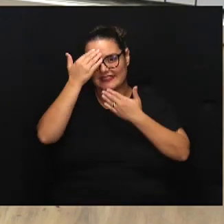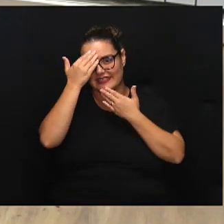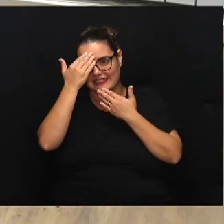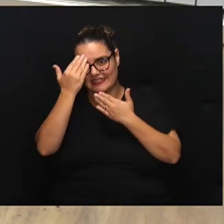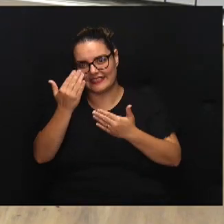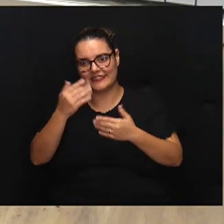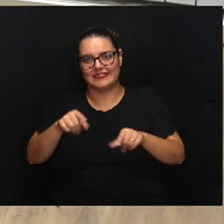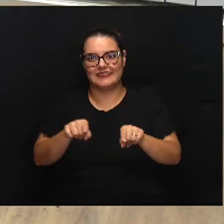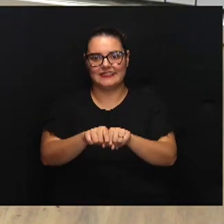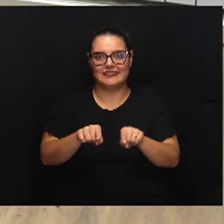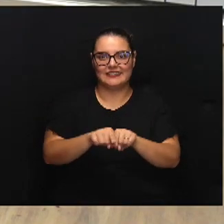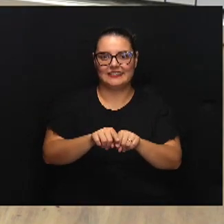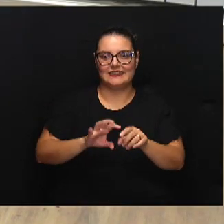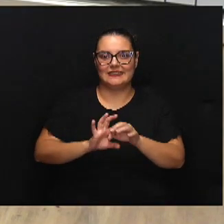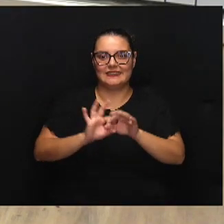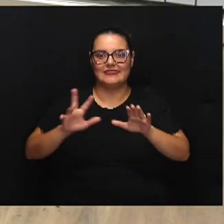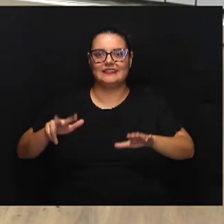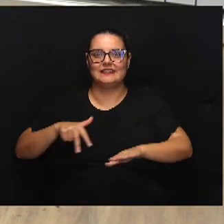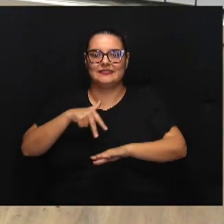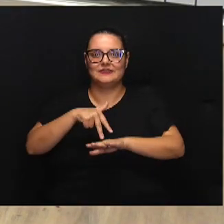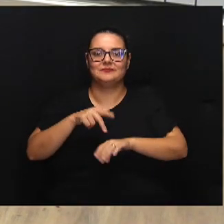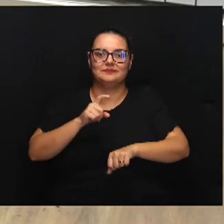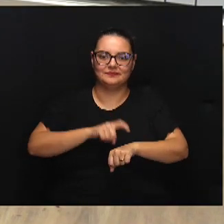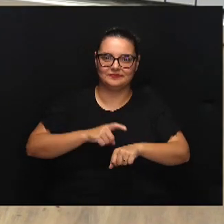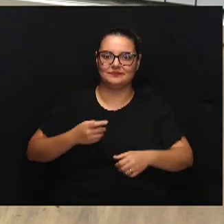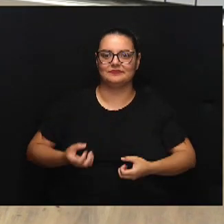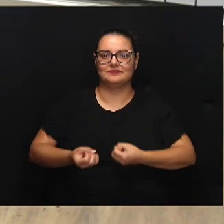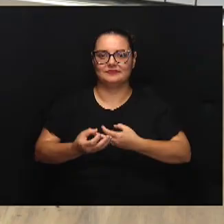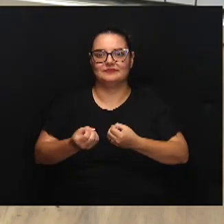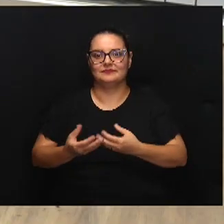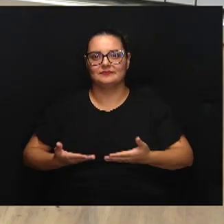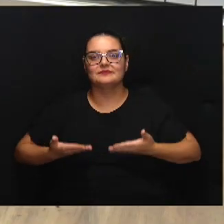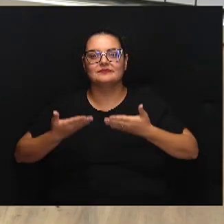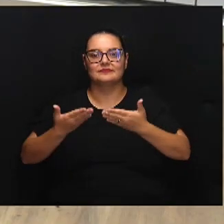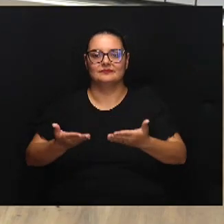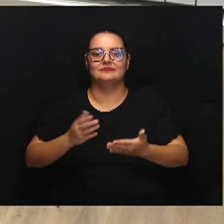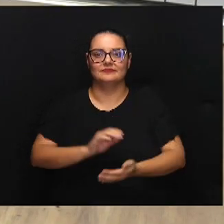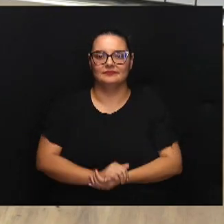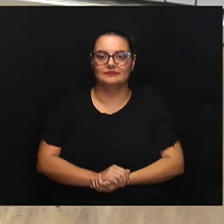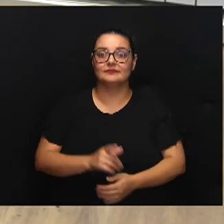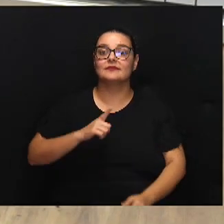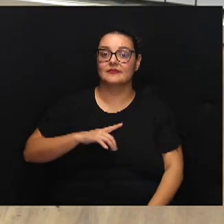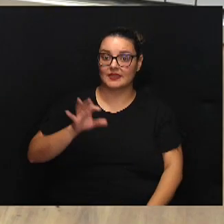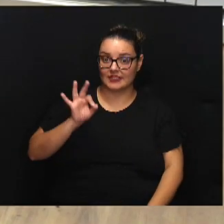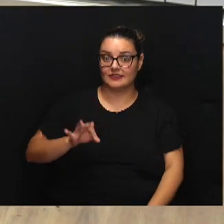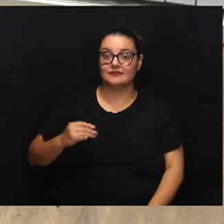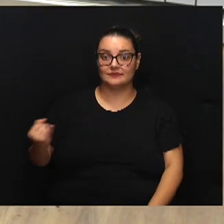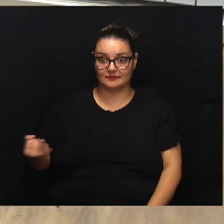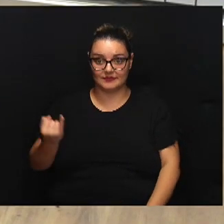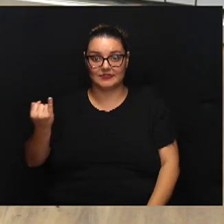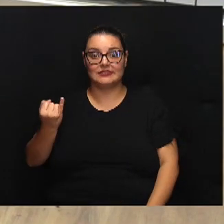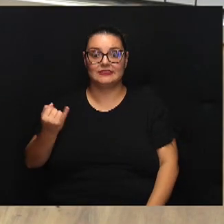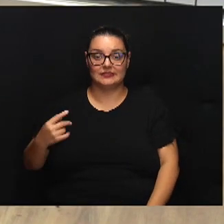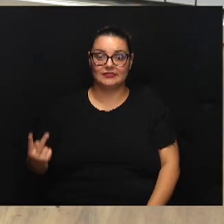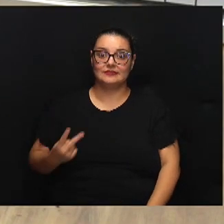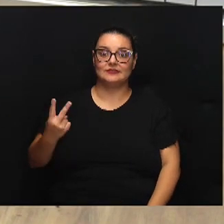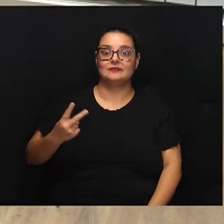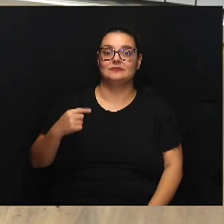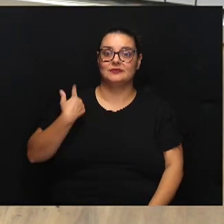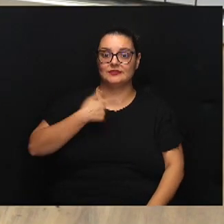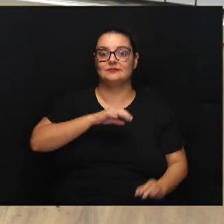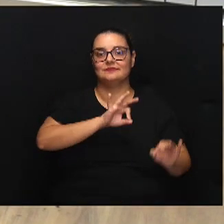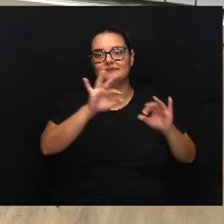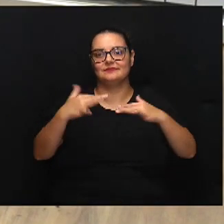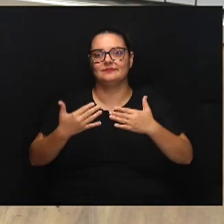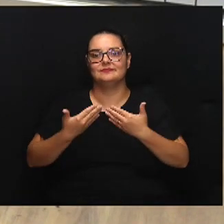obrigado também pela disponibilidade do seu tempo, as informações que foram trazidas aqui. Tenho certeza que de grande valia para o nosso telespectador, e